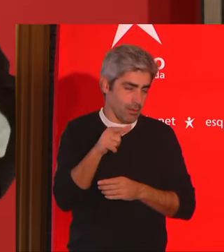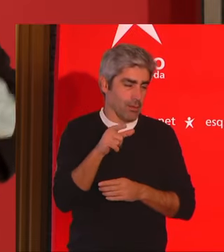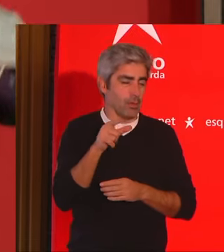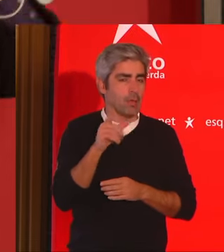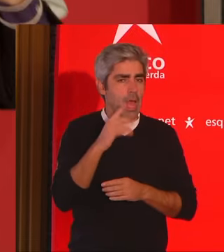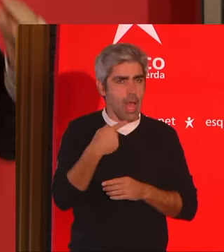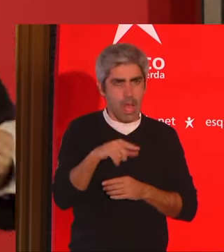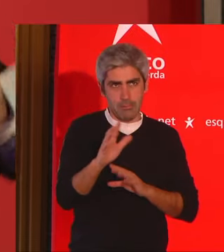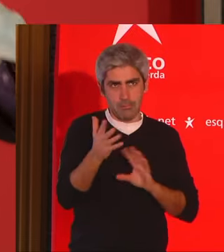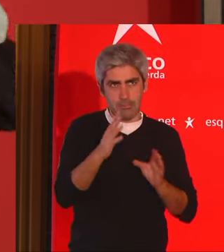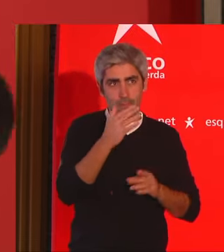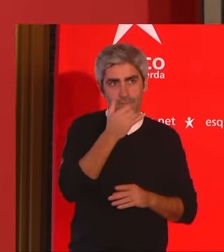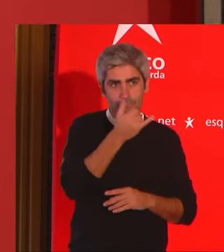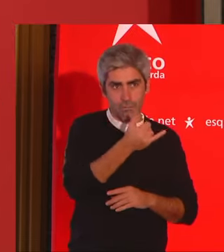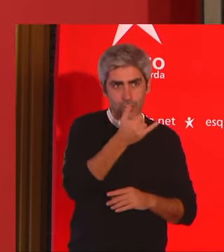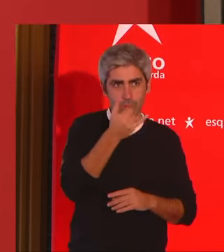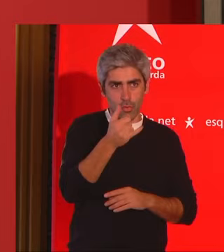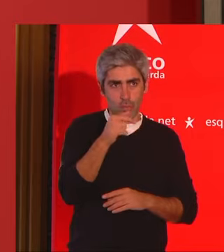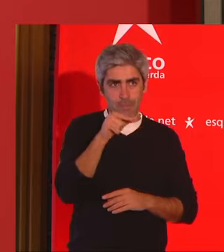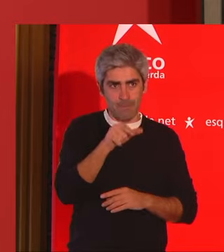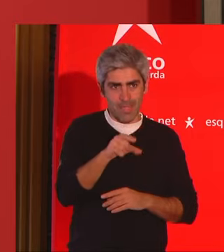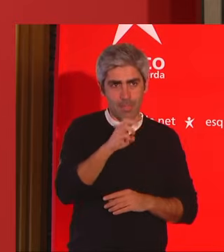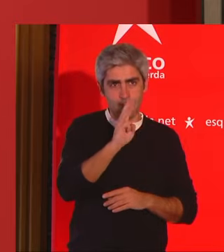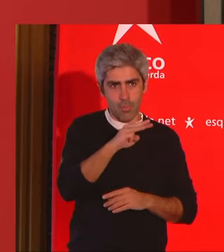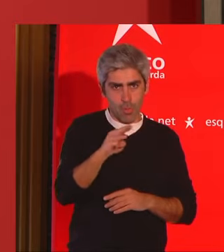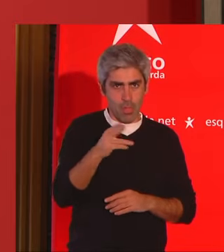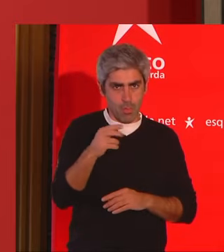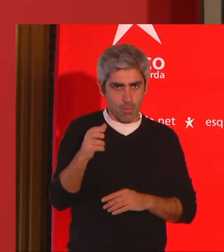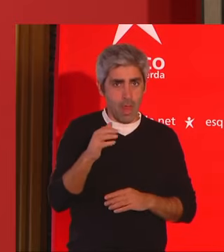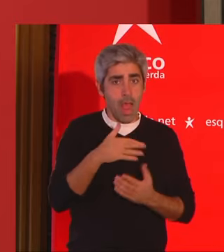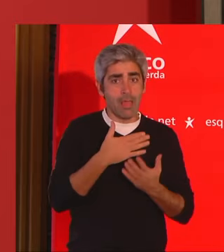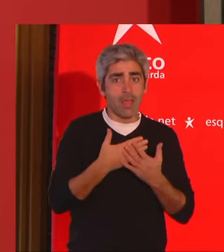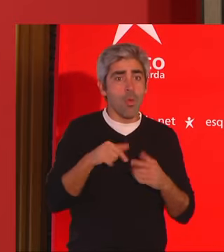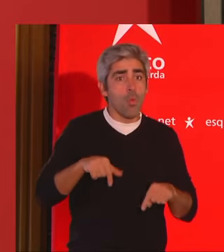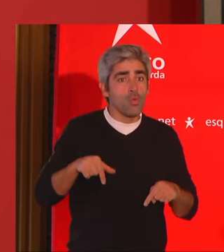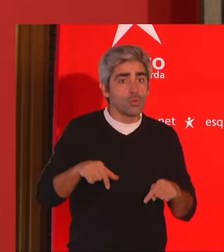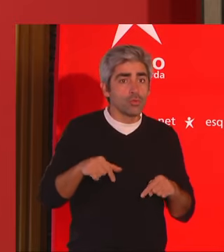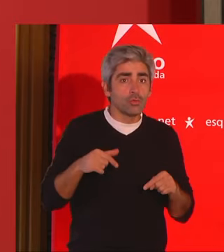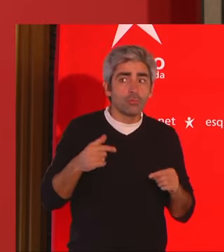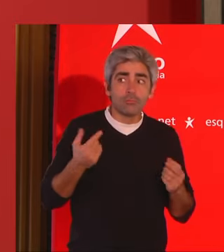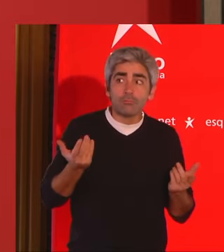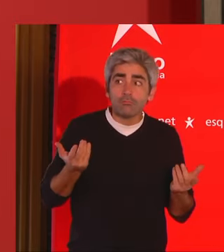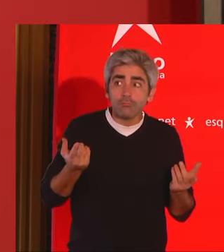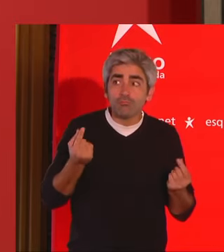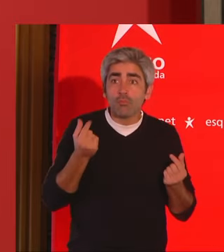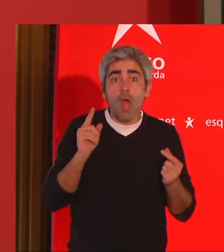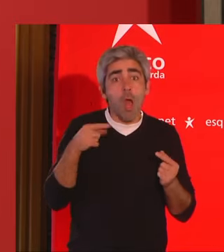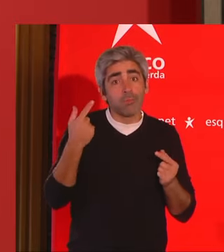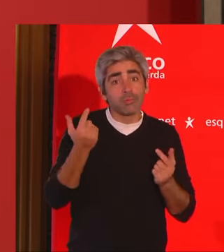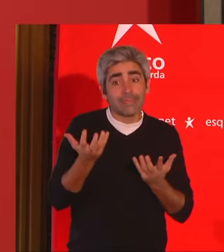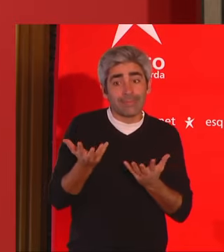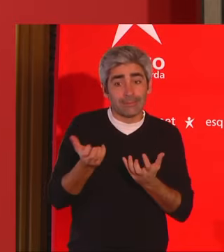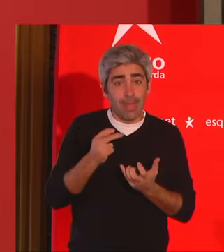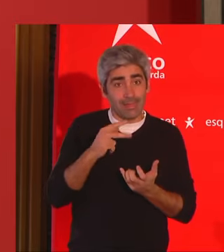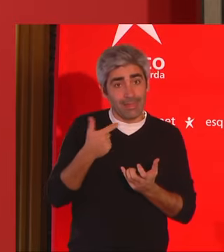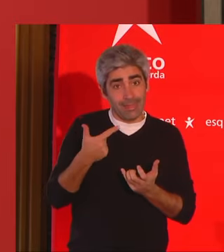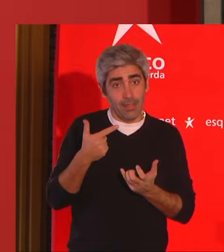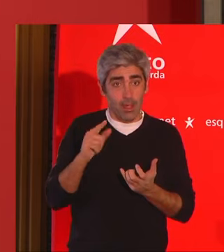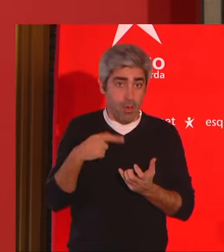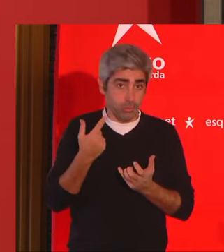22 mil milhões de euros que até hoje não foram arrecadados pela autoridade